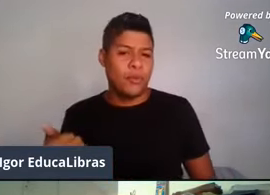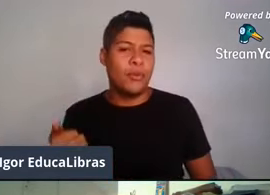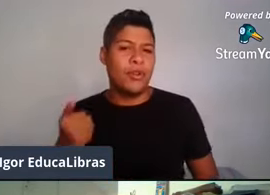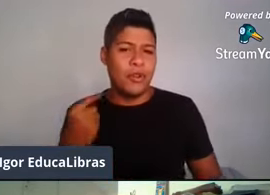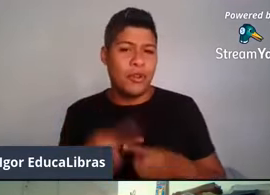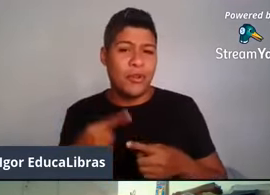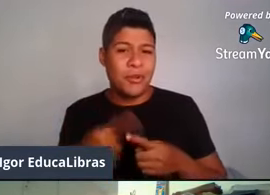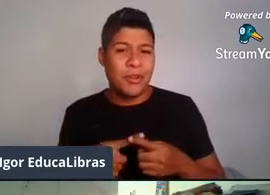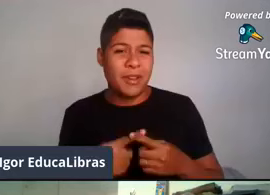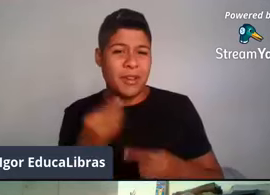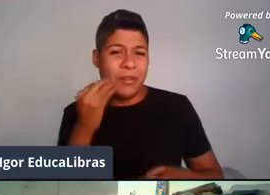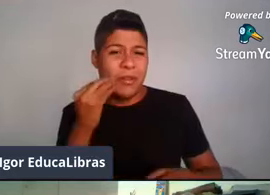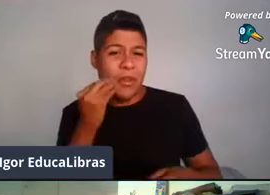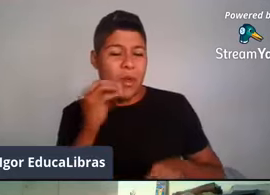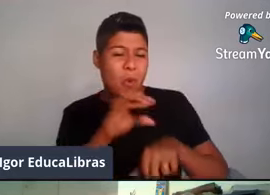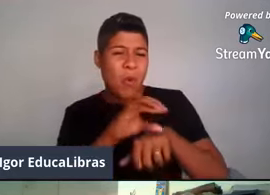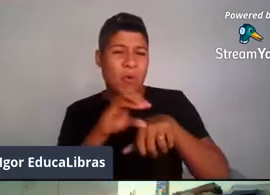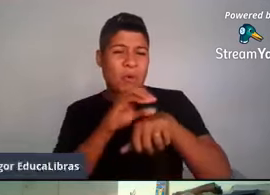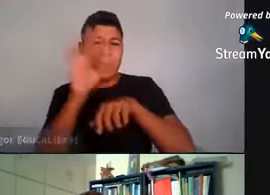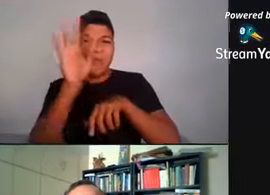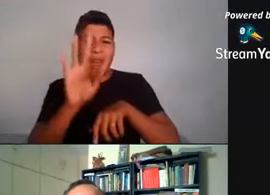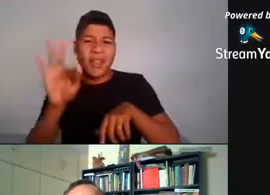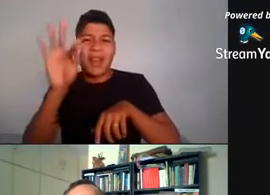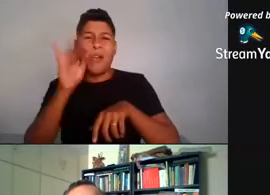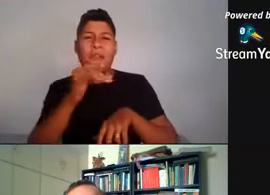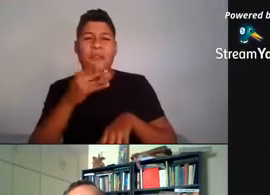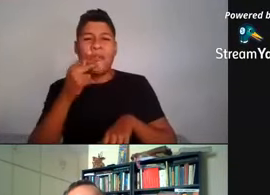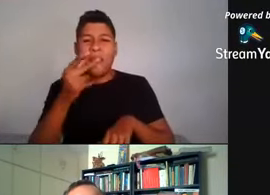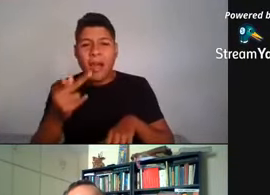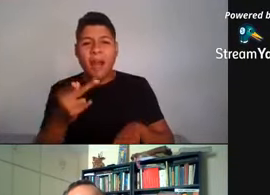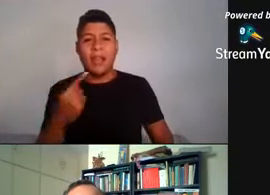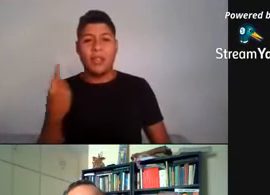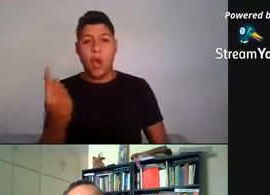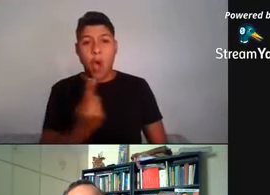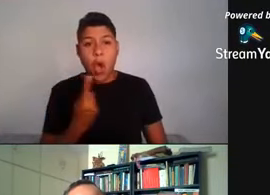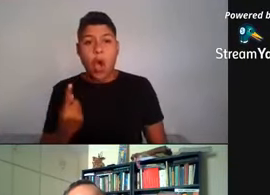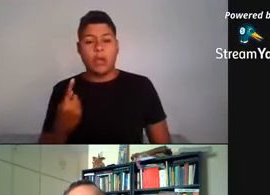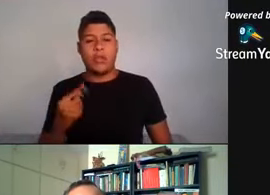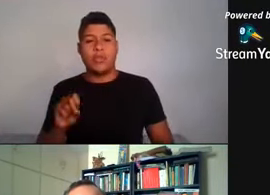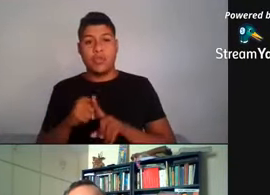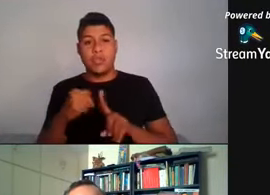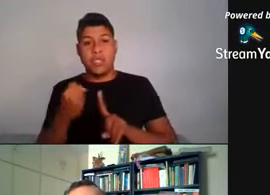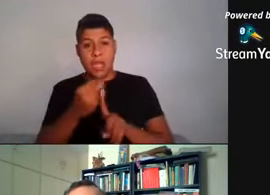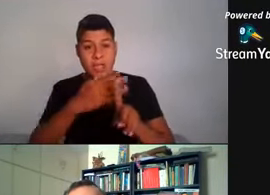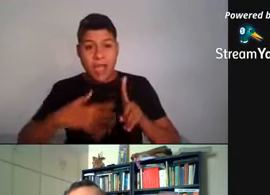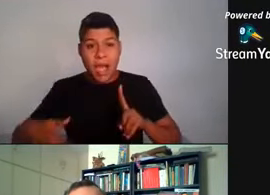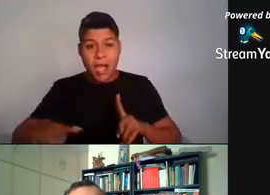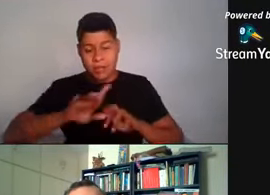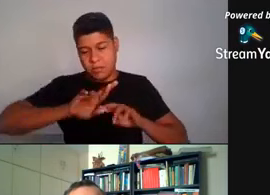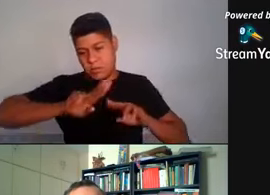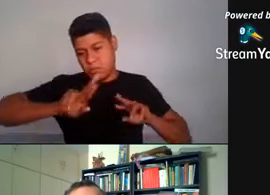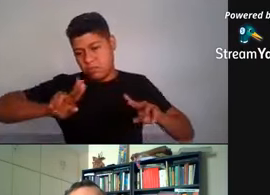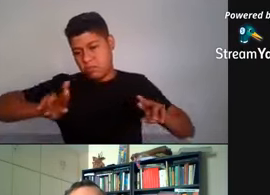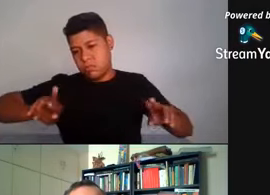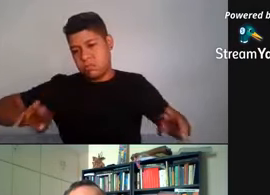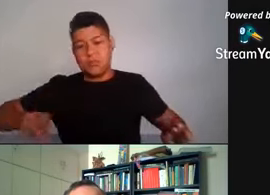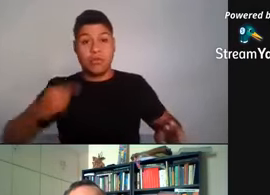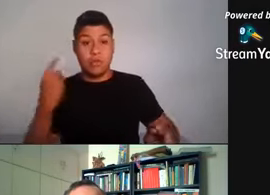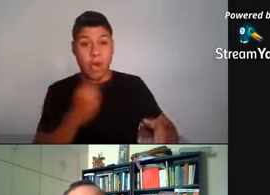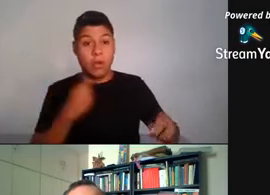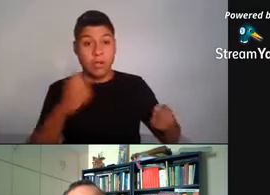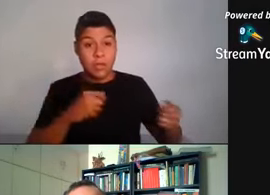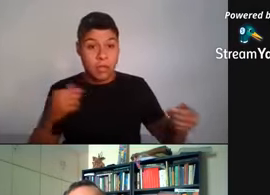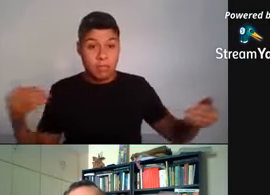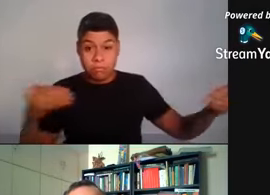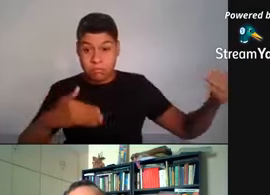pegarmos a Constituição Federal, fala que nós somos uma sociedade plural, que nós temos que prestigiar a diversidade. Então, o aluno